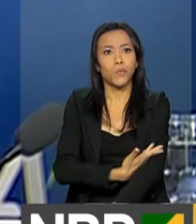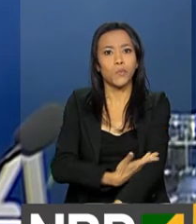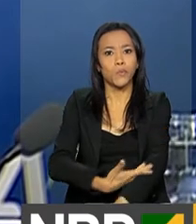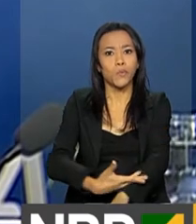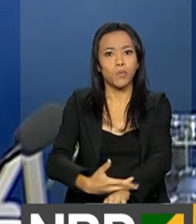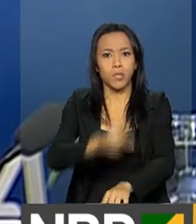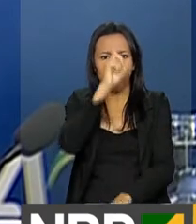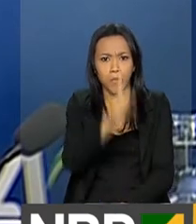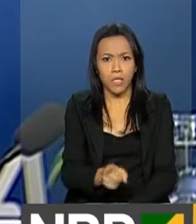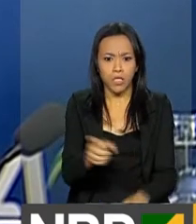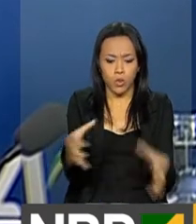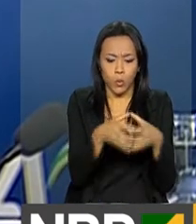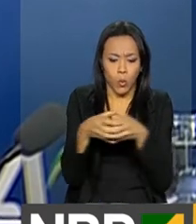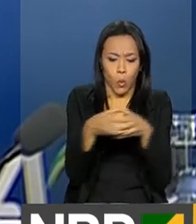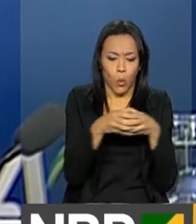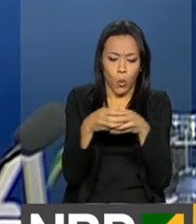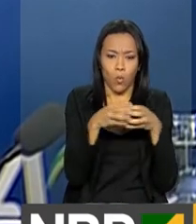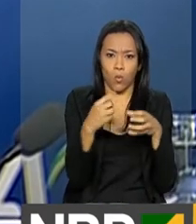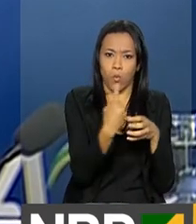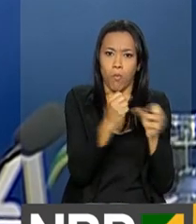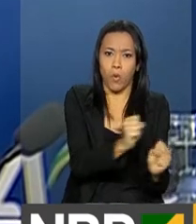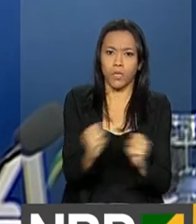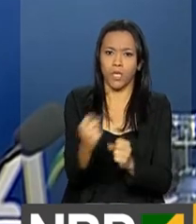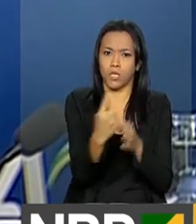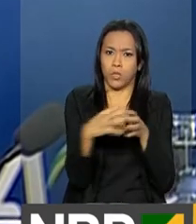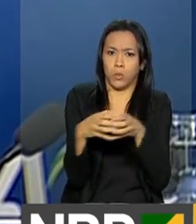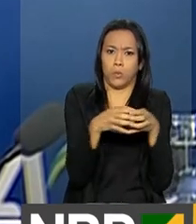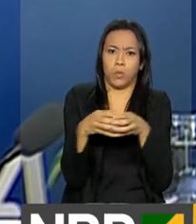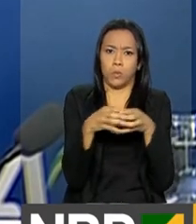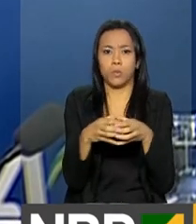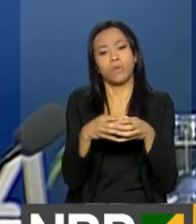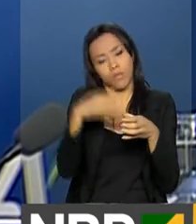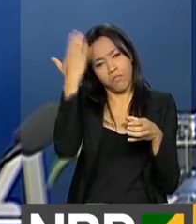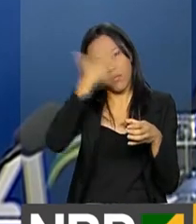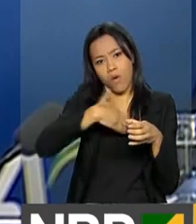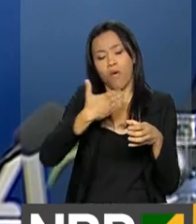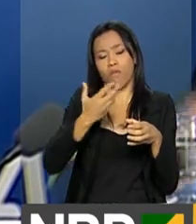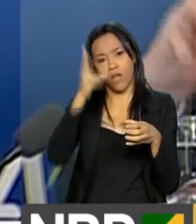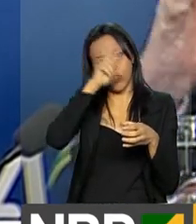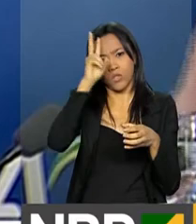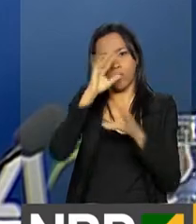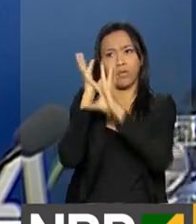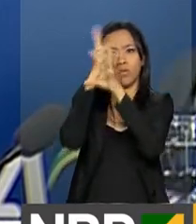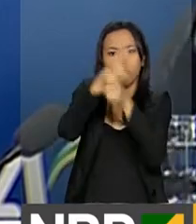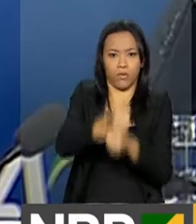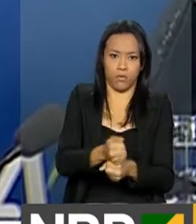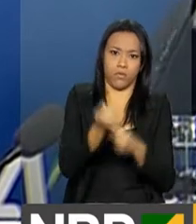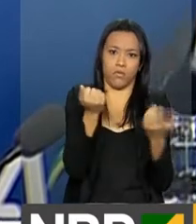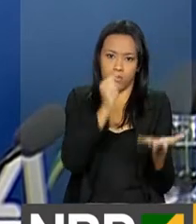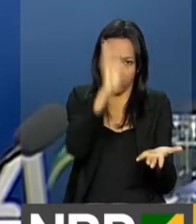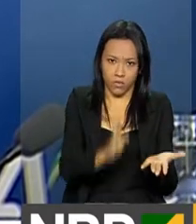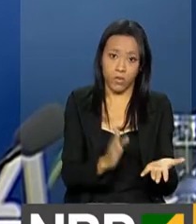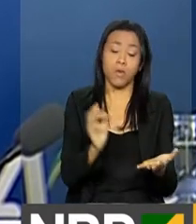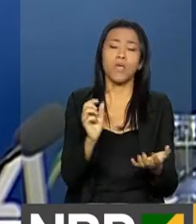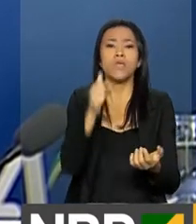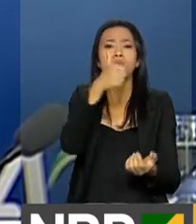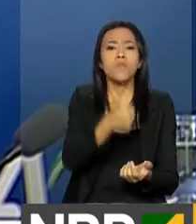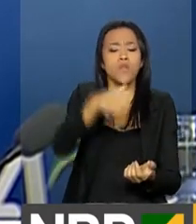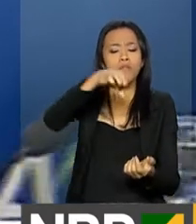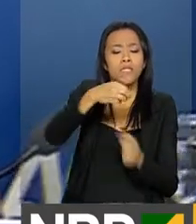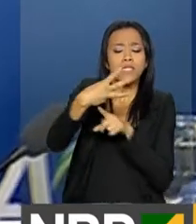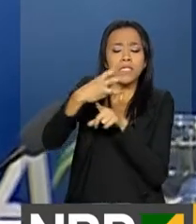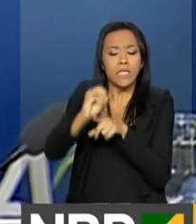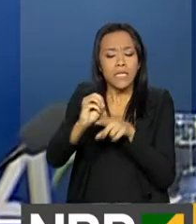tão extraordinária que a história constitucional brasileira o revela, né? Quando chegamos em 30, vamos centralizar o poder